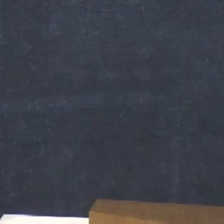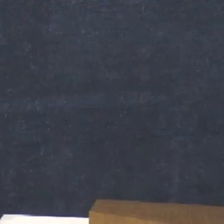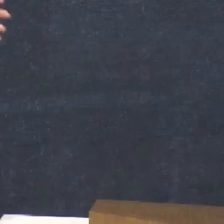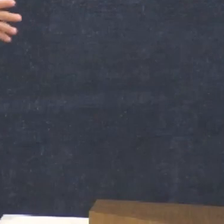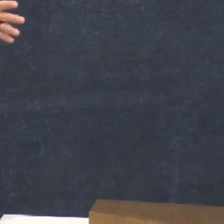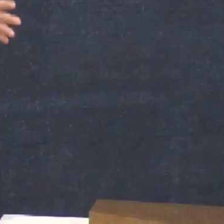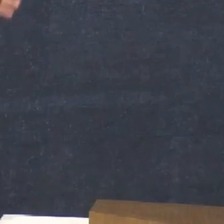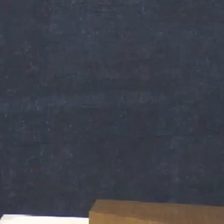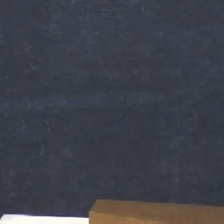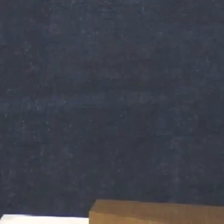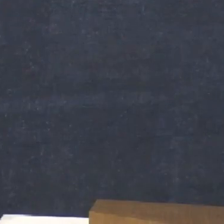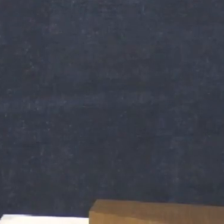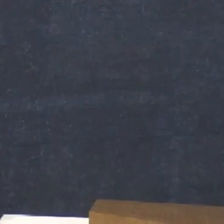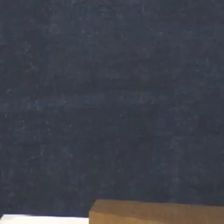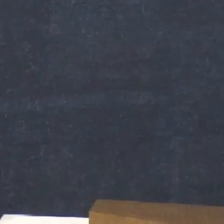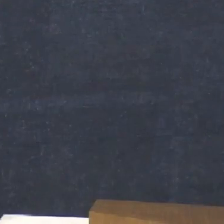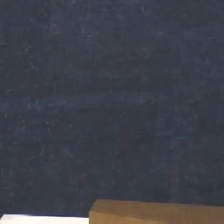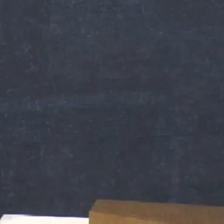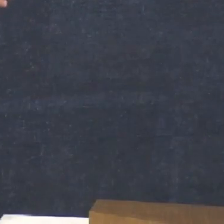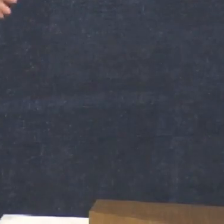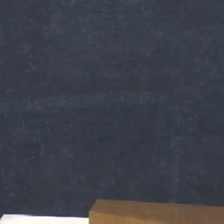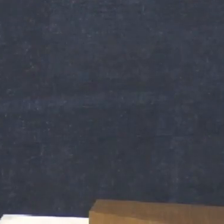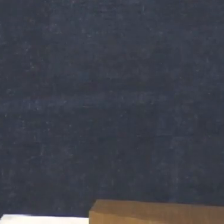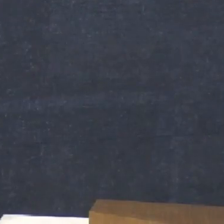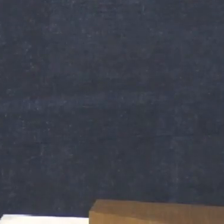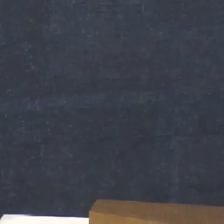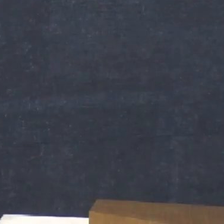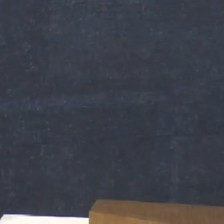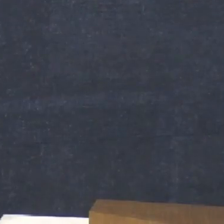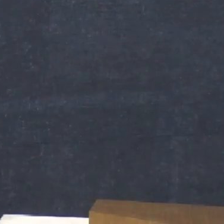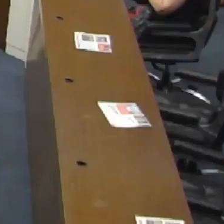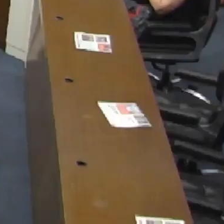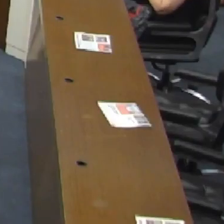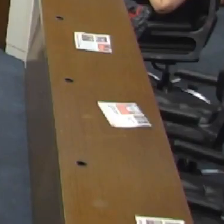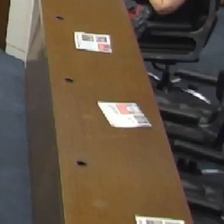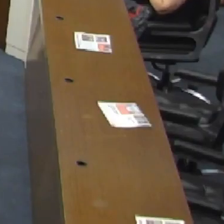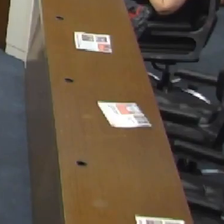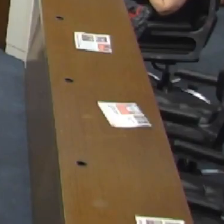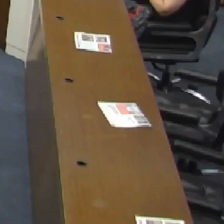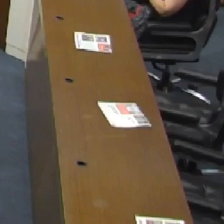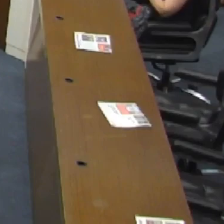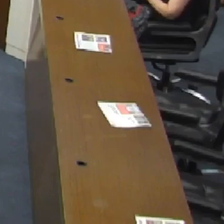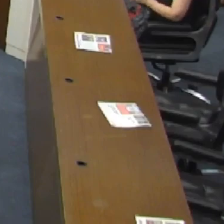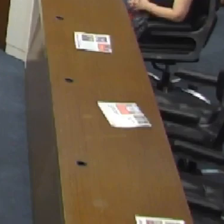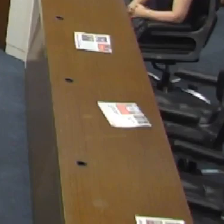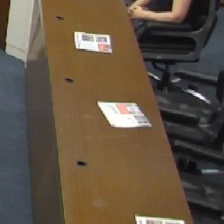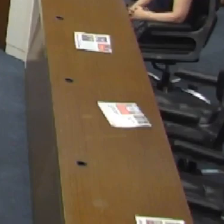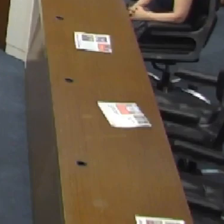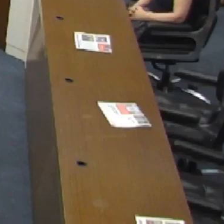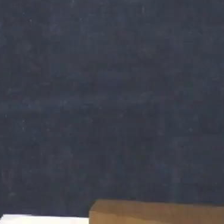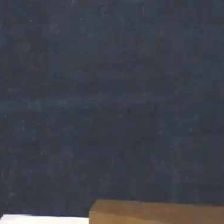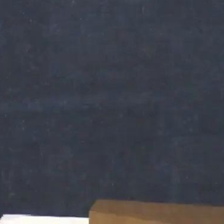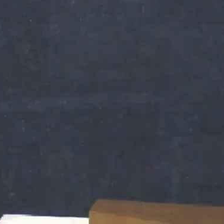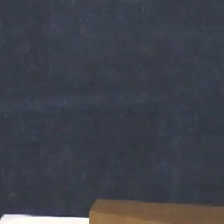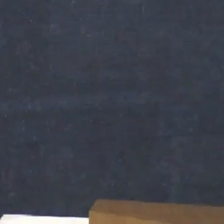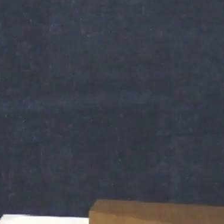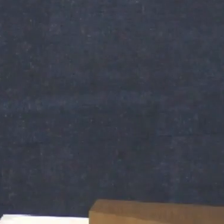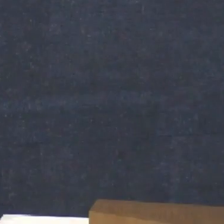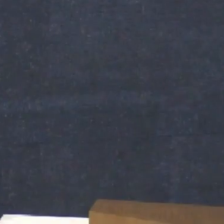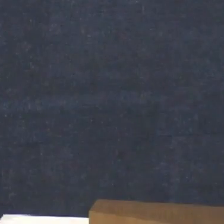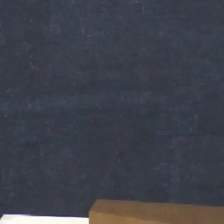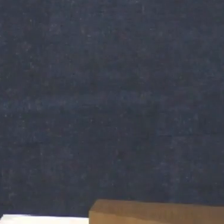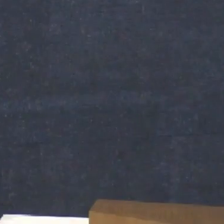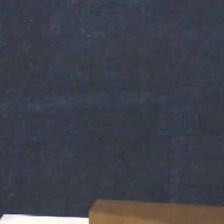garantia, né, gente, do ar-condicionado nas unidades PPPs. Todo mundo que estava sofrendo lá. Fábio vive, já está me mandando a foto, né?